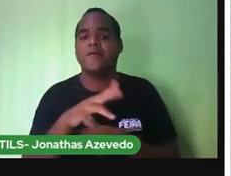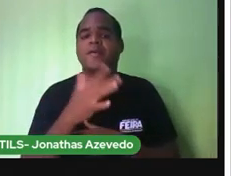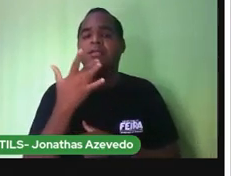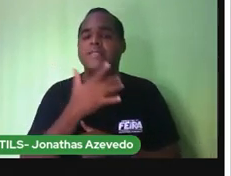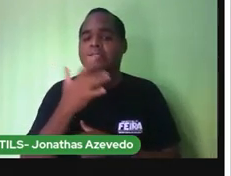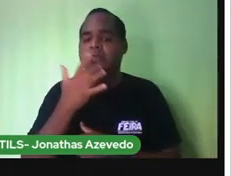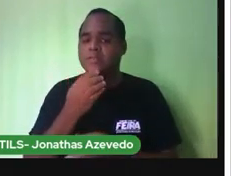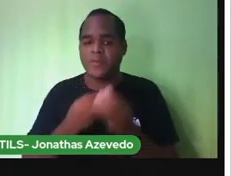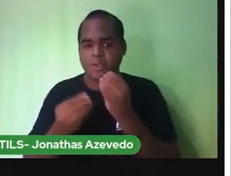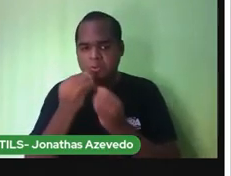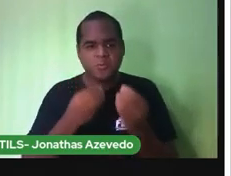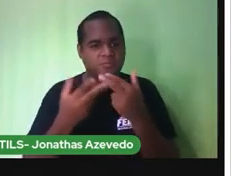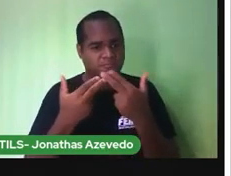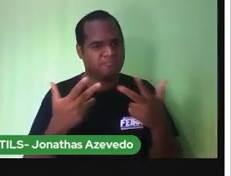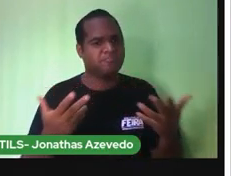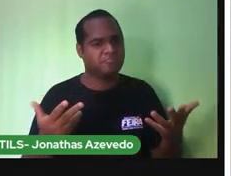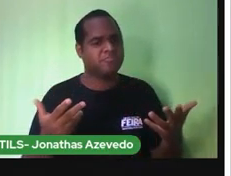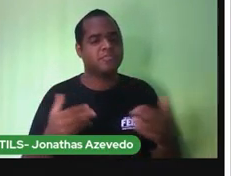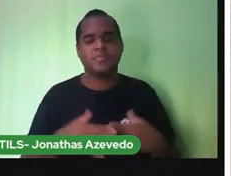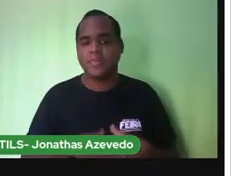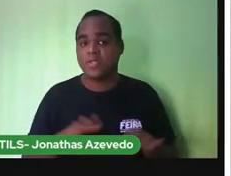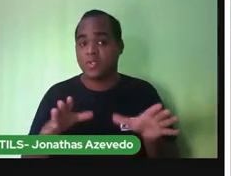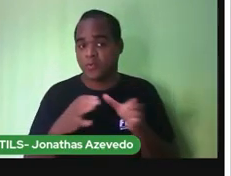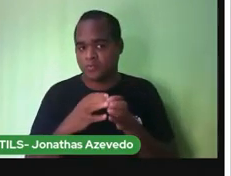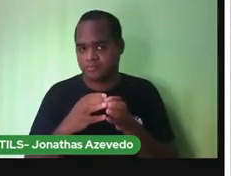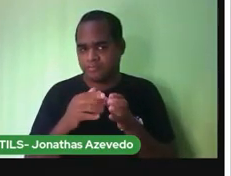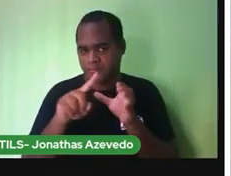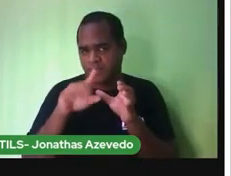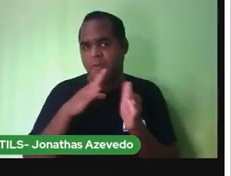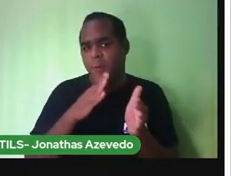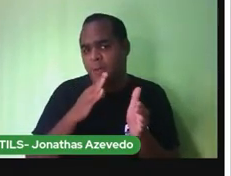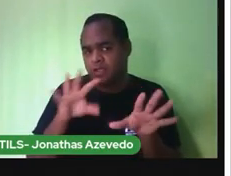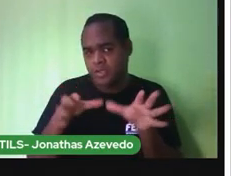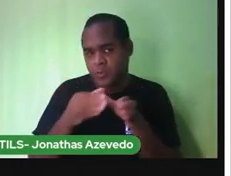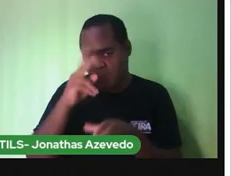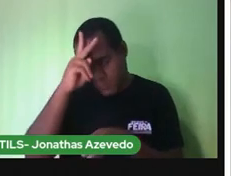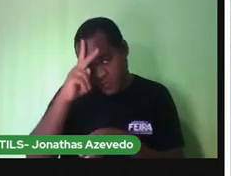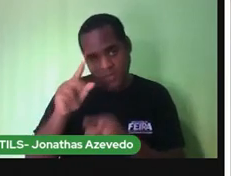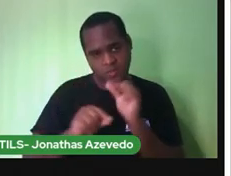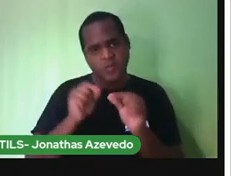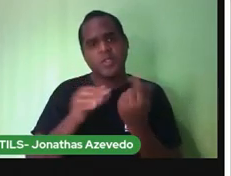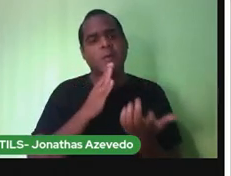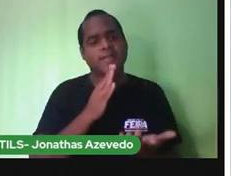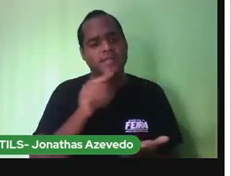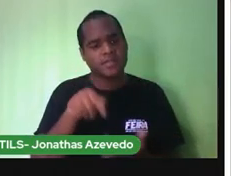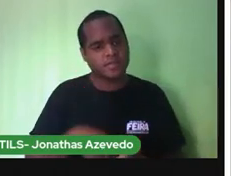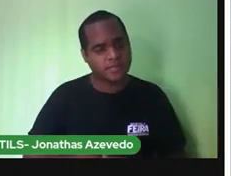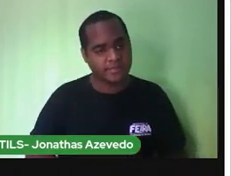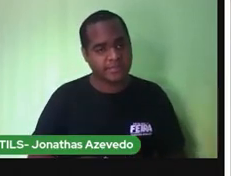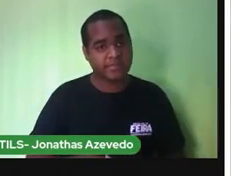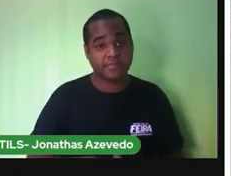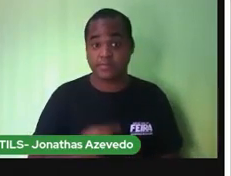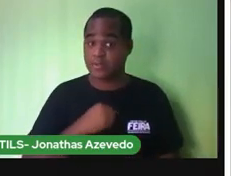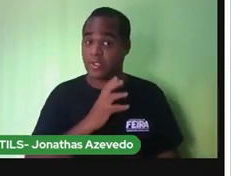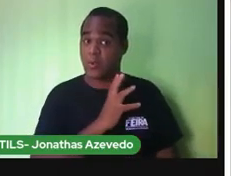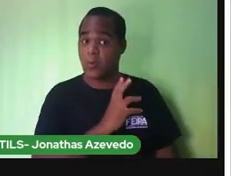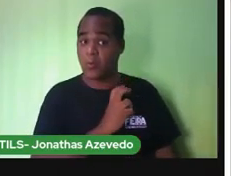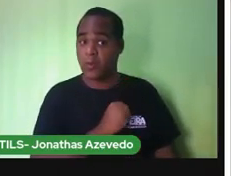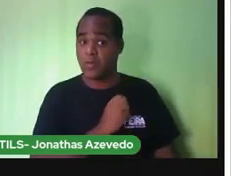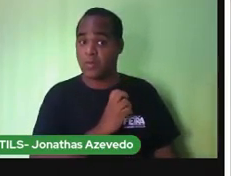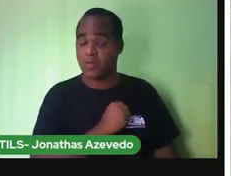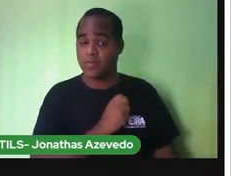gostosa e aí turminha vocês já conheciam a história do grufalo e eu amo essa